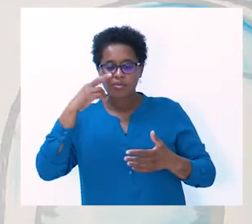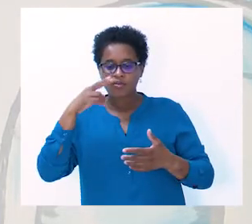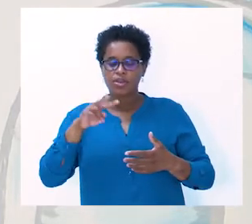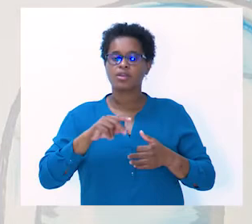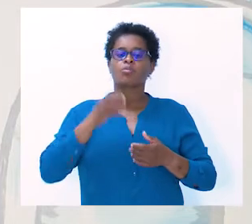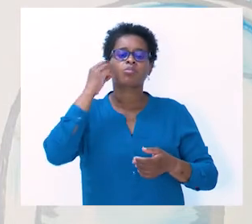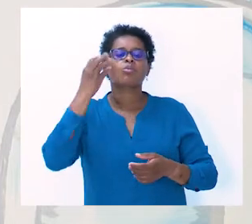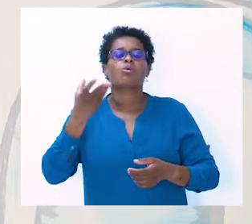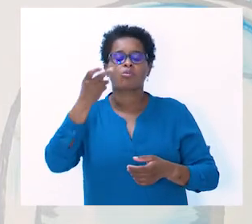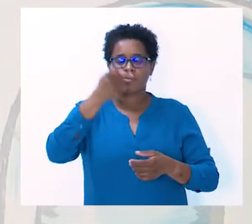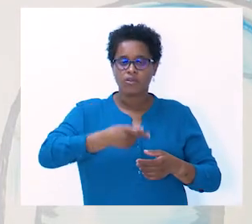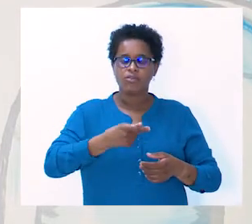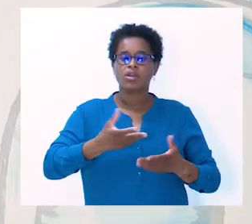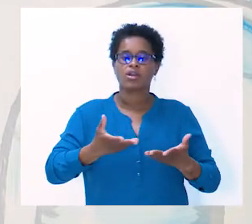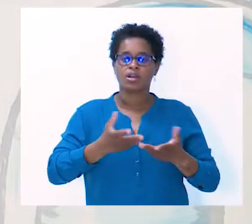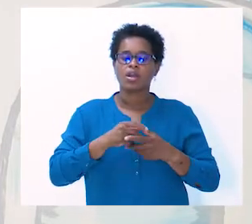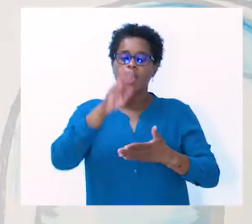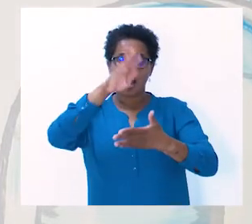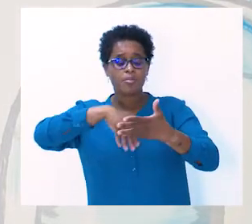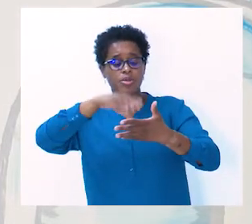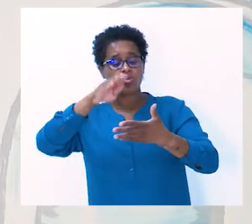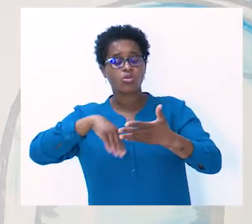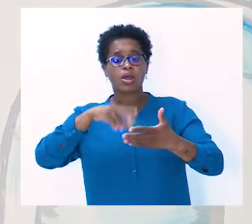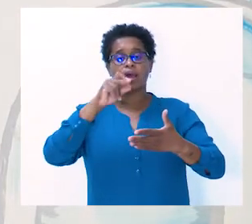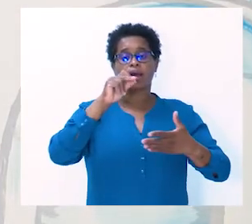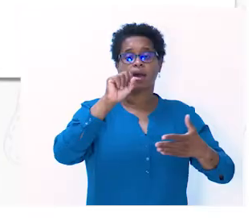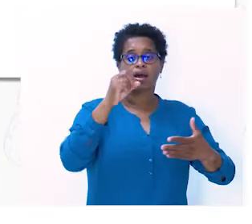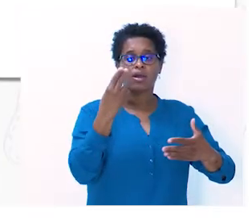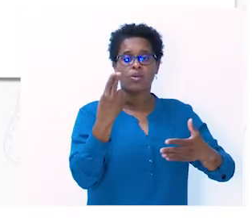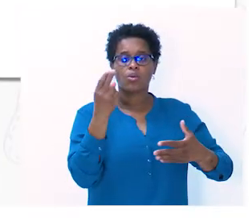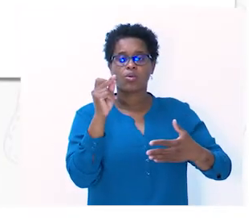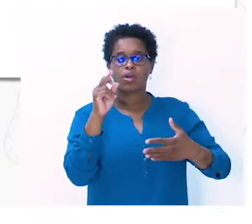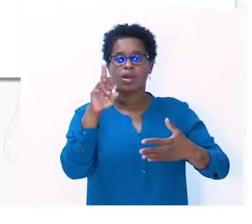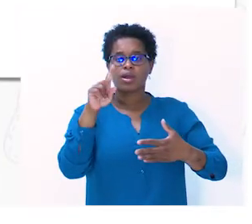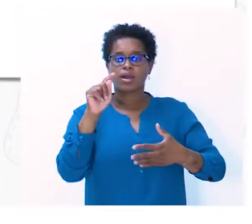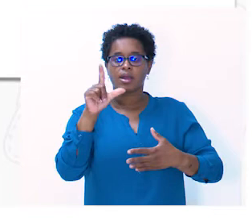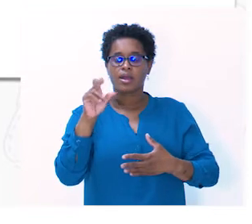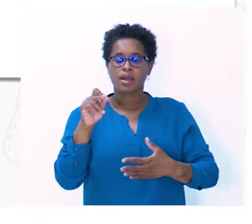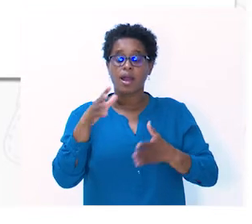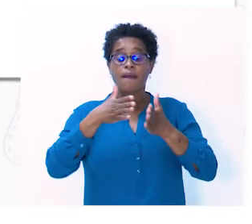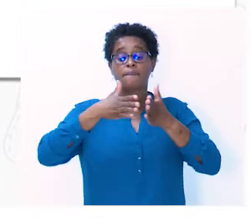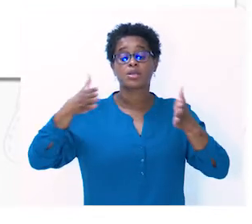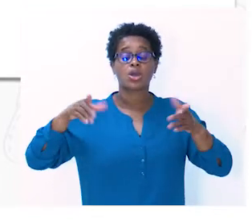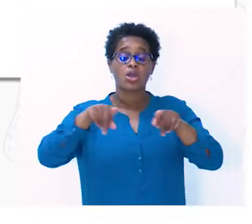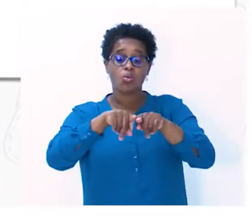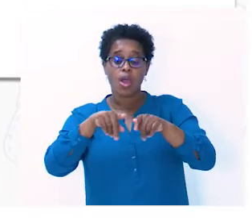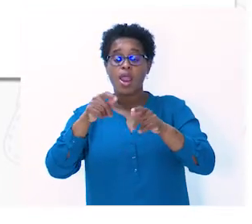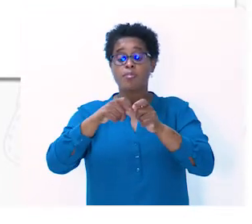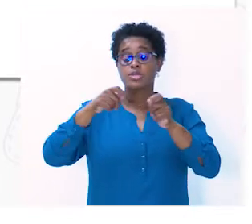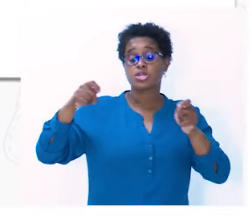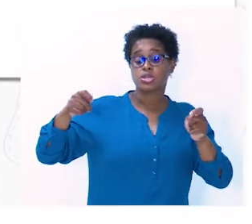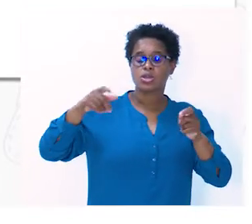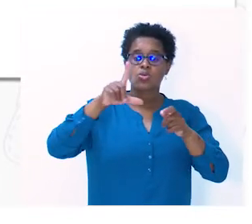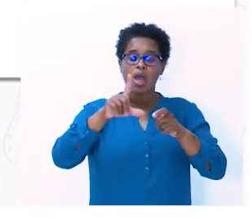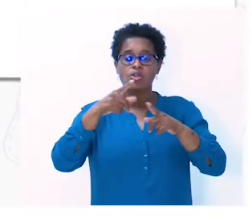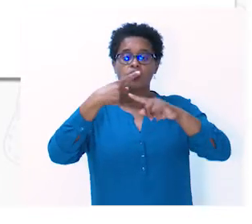ver como vai ficar a pintura em aguarela. A ampliação é igual à medida do